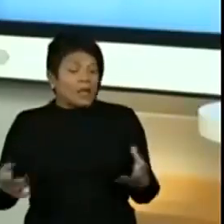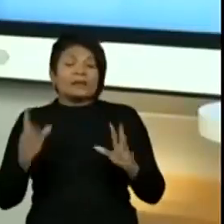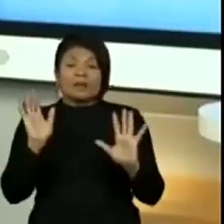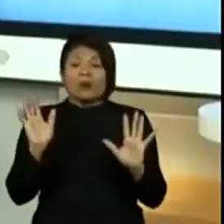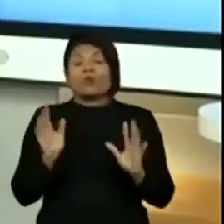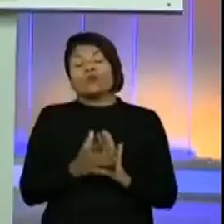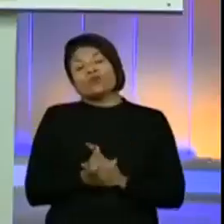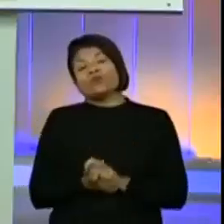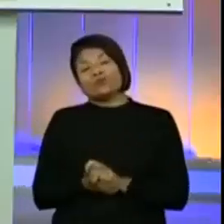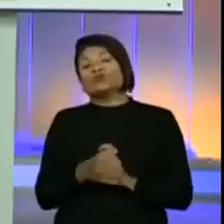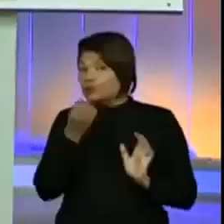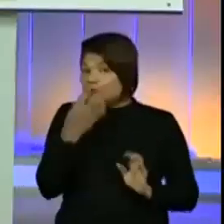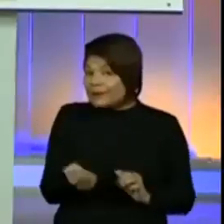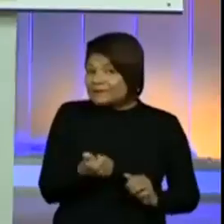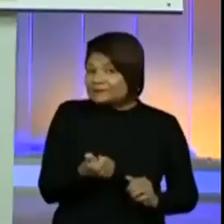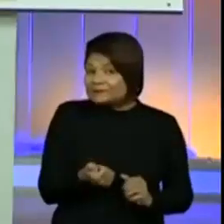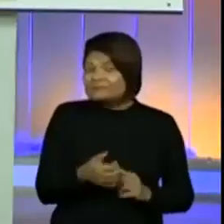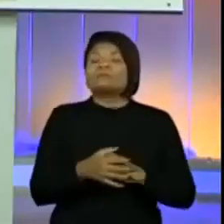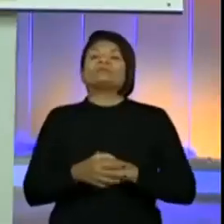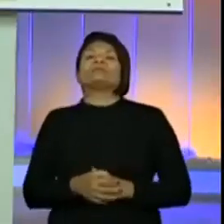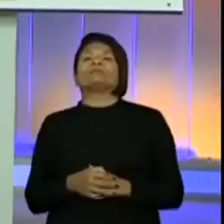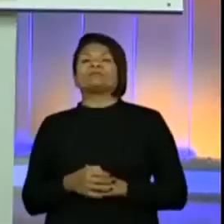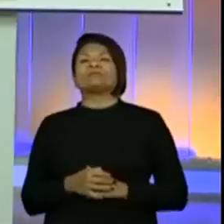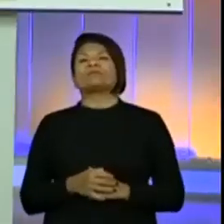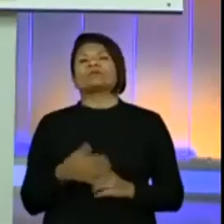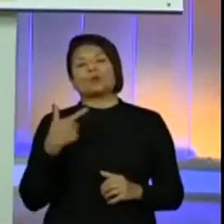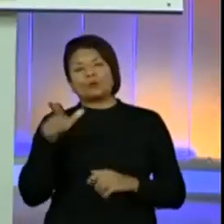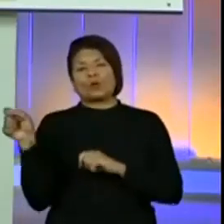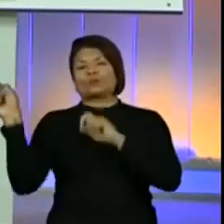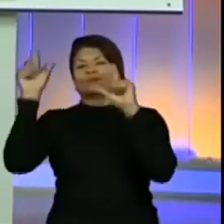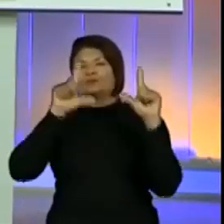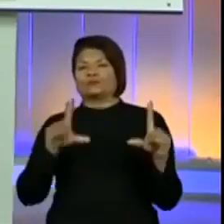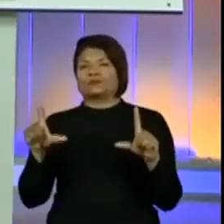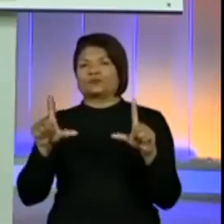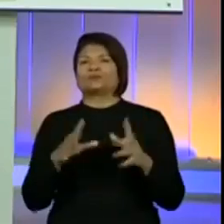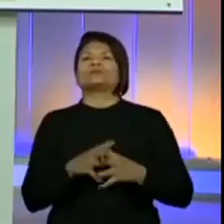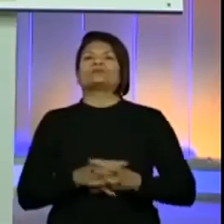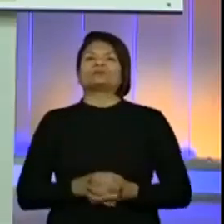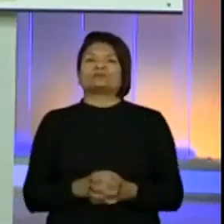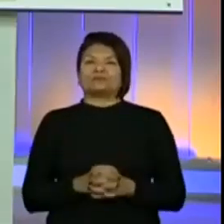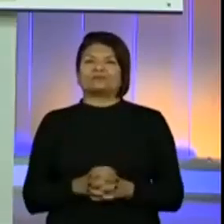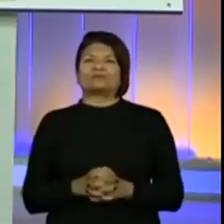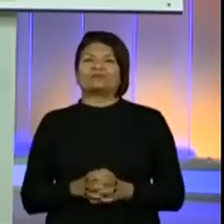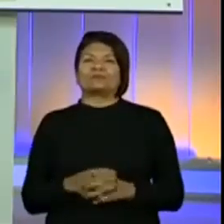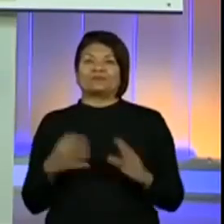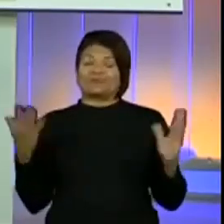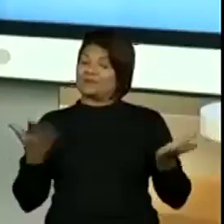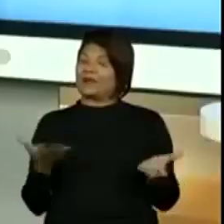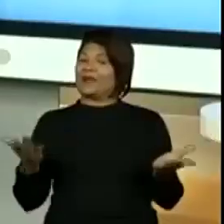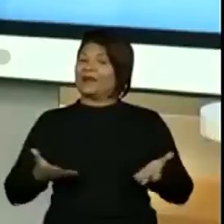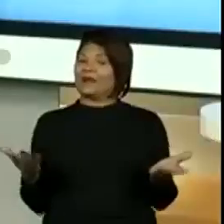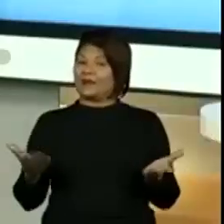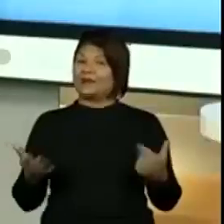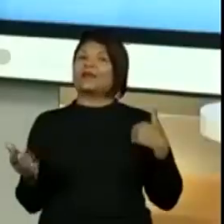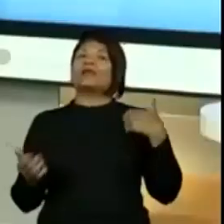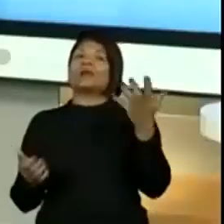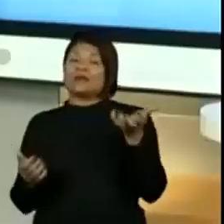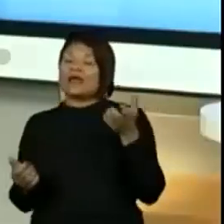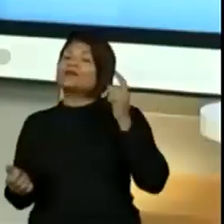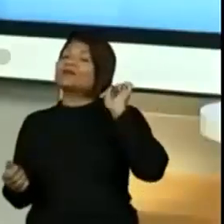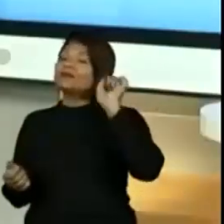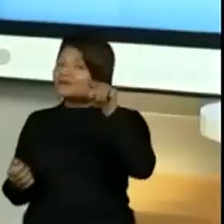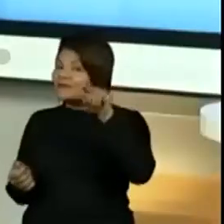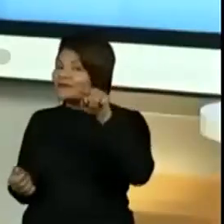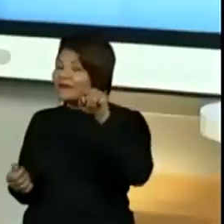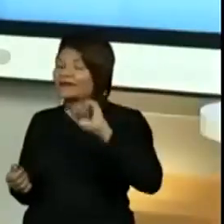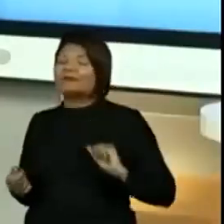classes e ordens. Tudo bem? Então, próximo slide. Eba! Agora eu quero que você